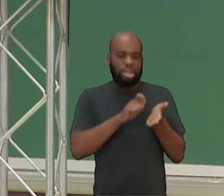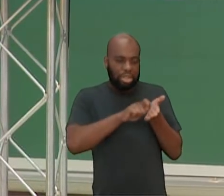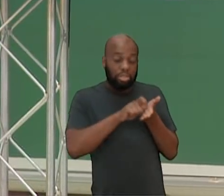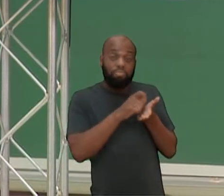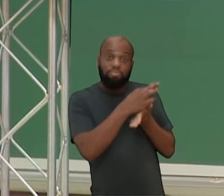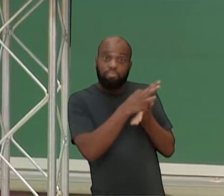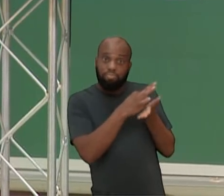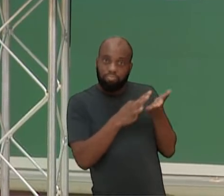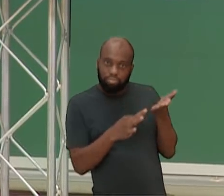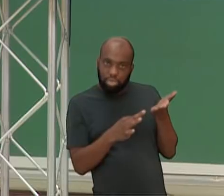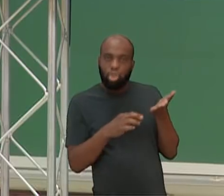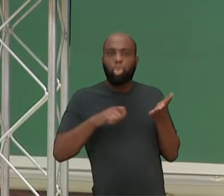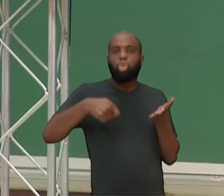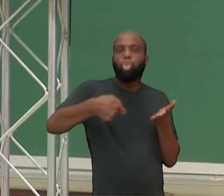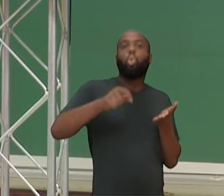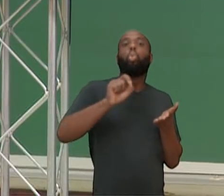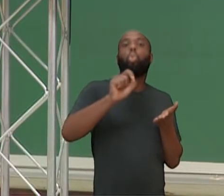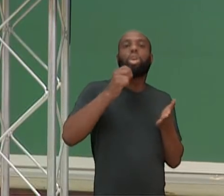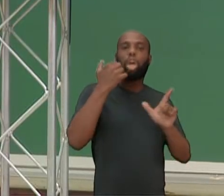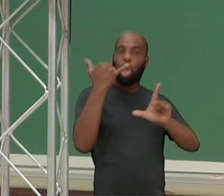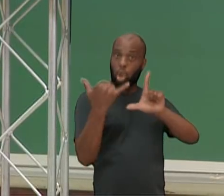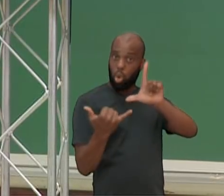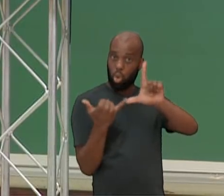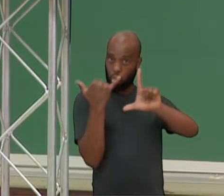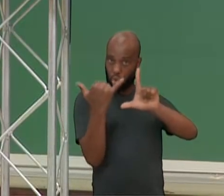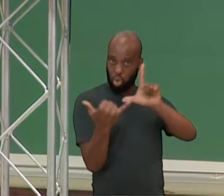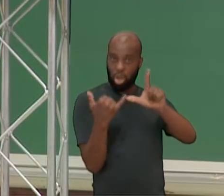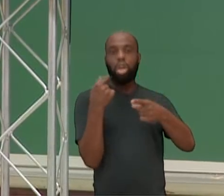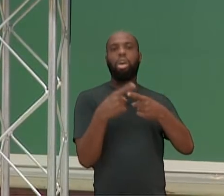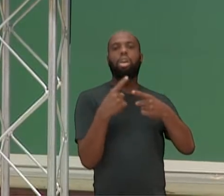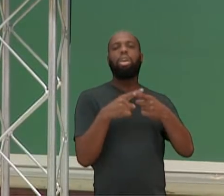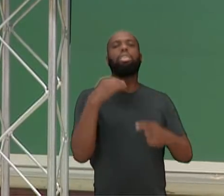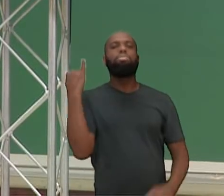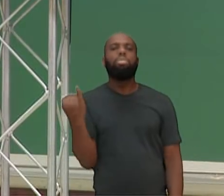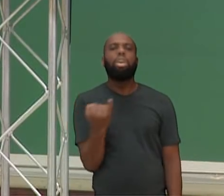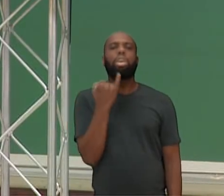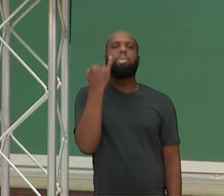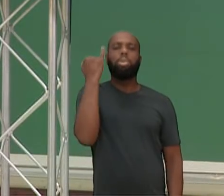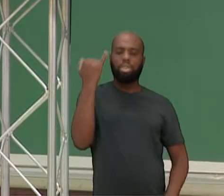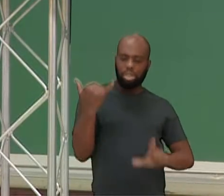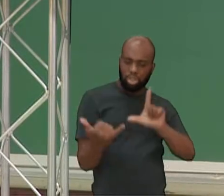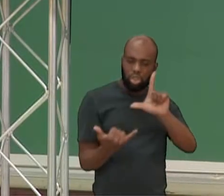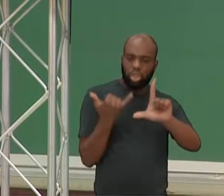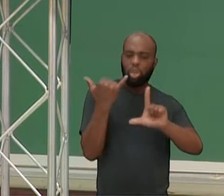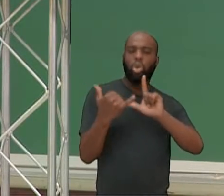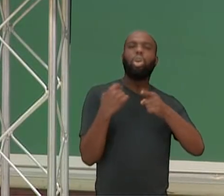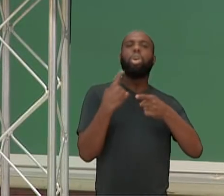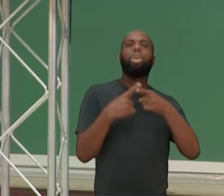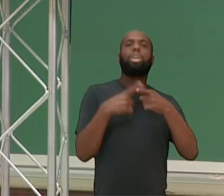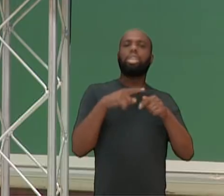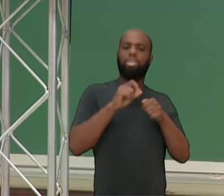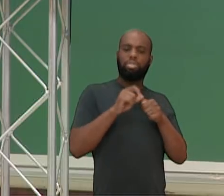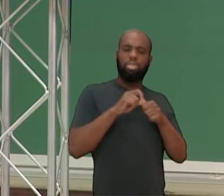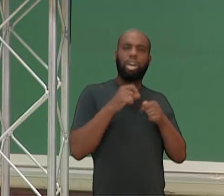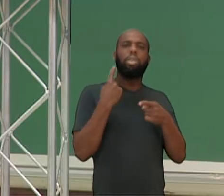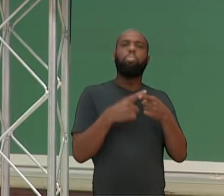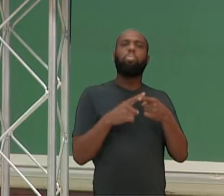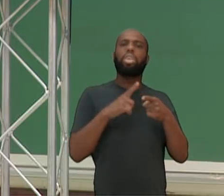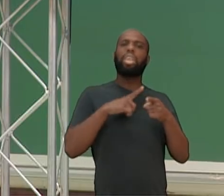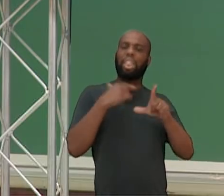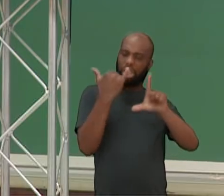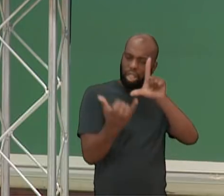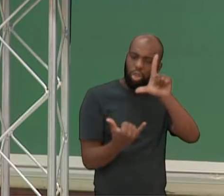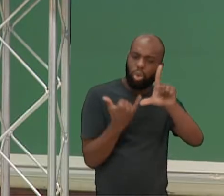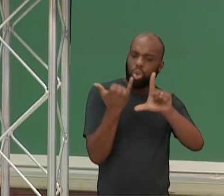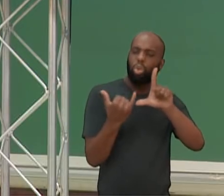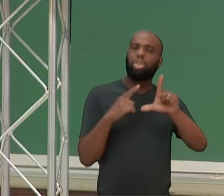textinho sobre o lúdico, né? Por que é importante, por que eles fazem, por que existe o lúdico na cultura